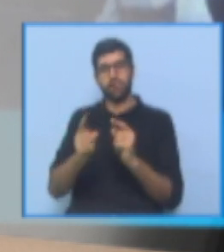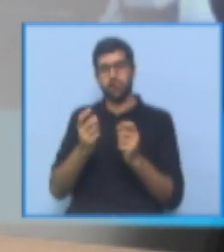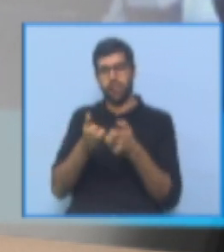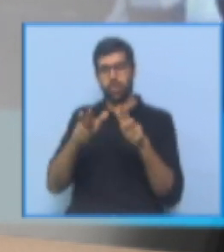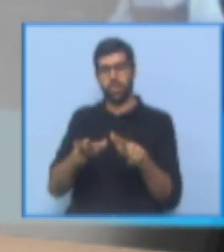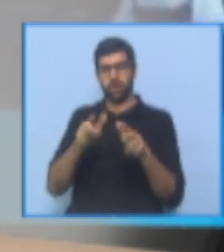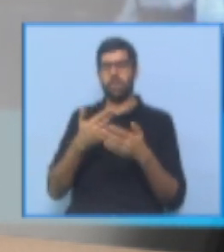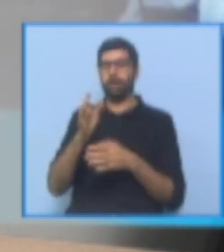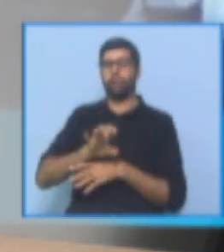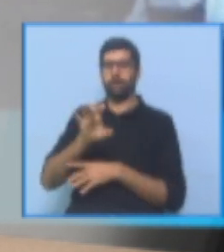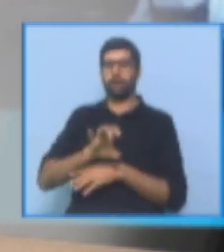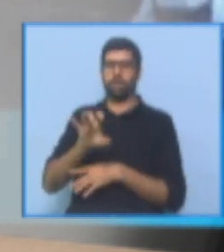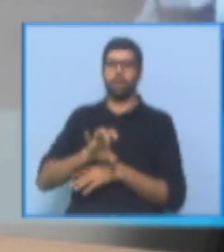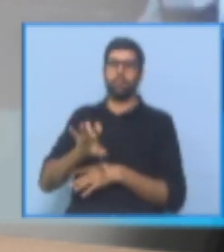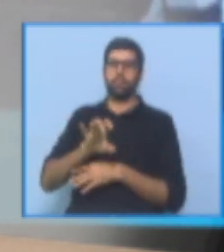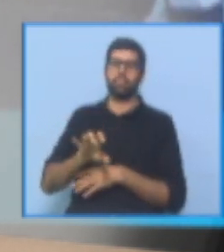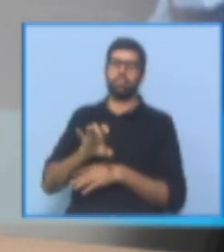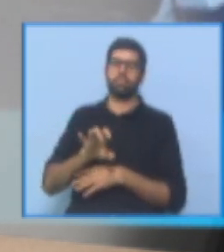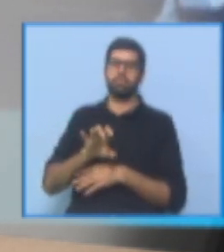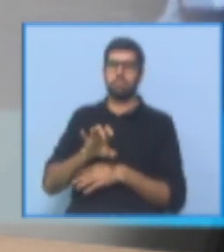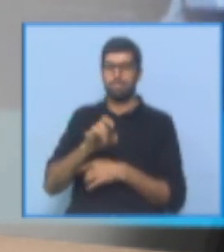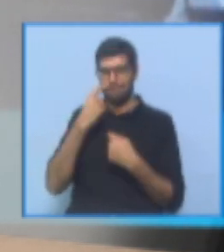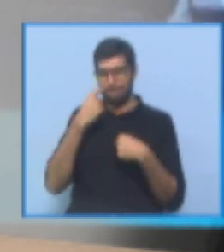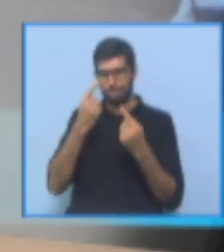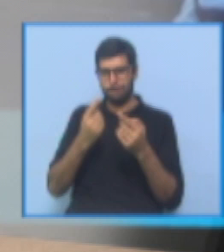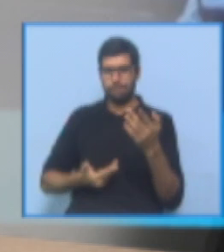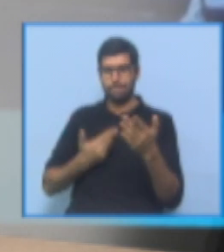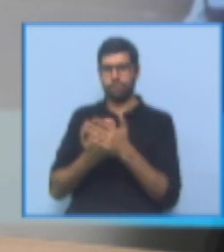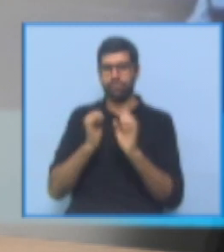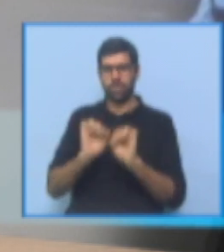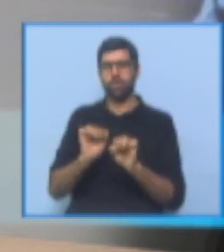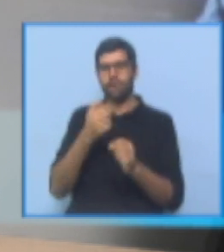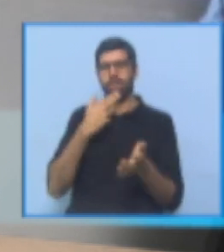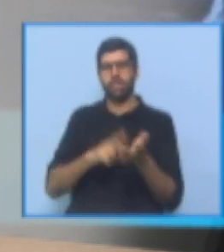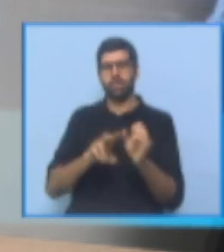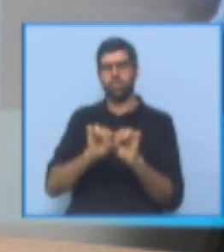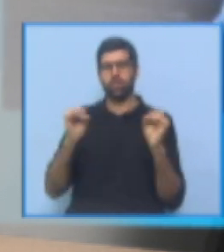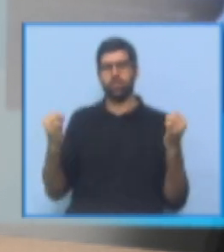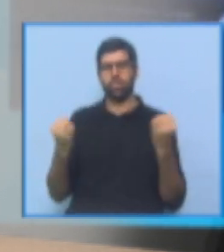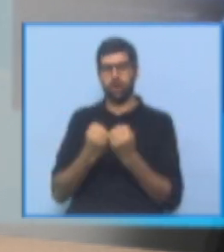linguagem, da forma como apresenta a sua proposta nessa realidade social